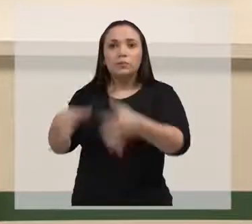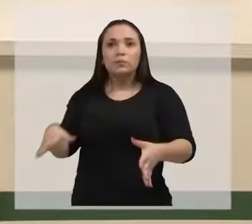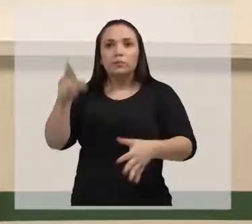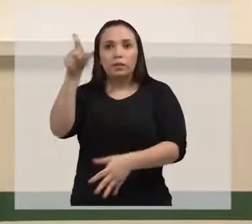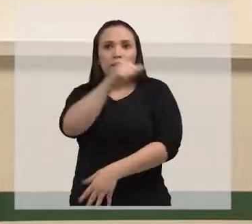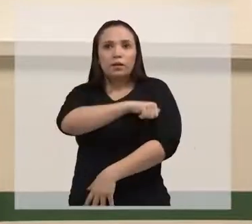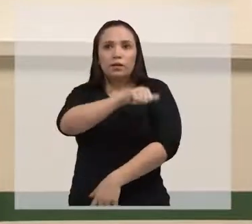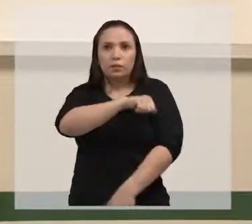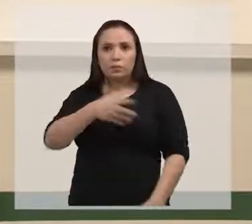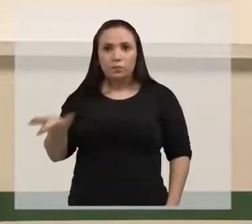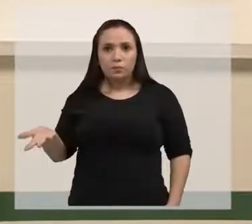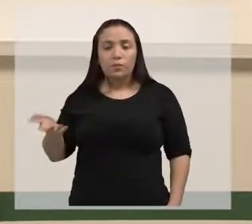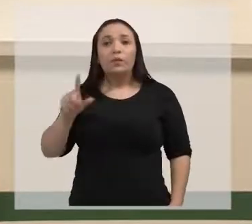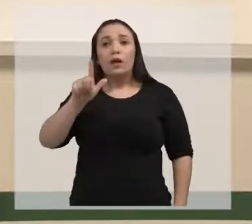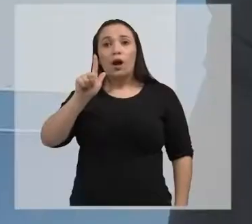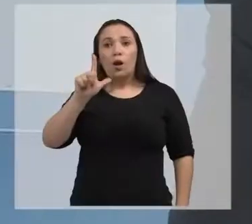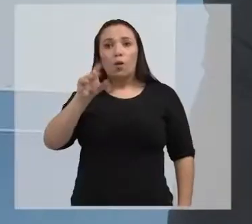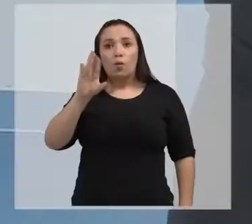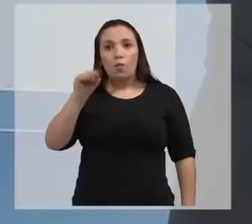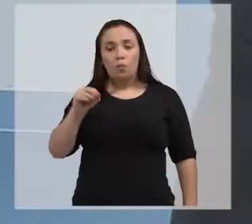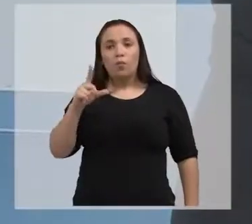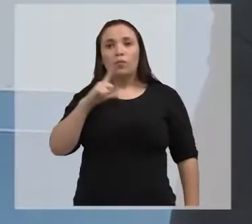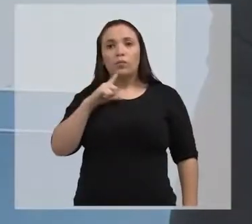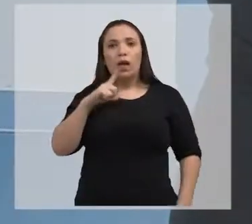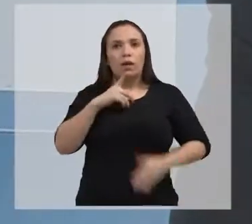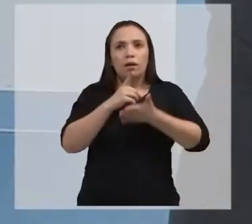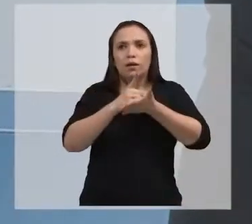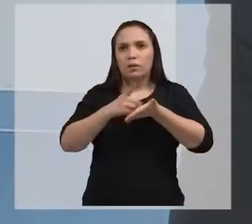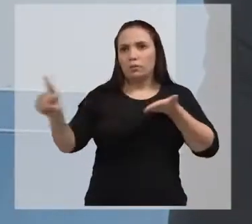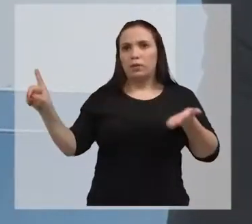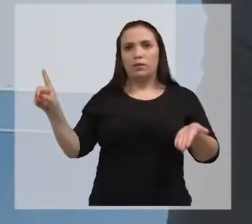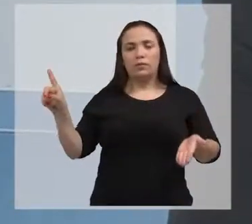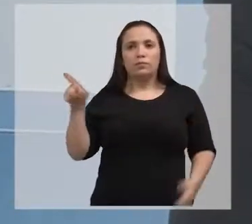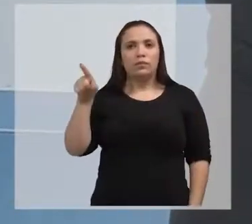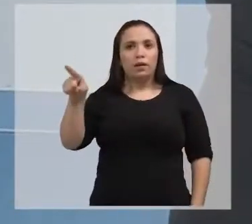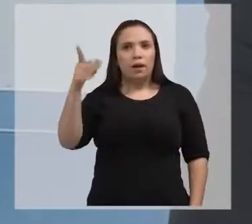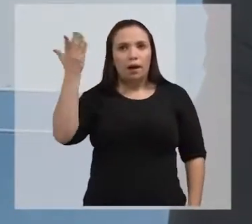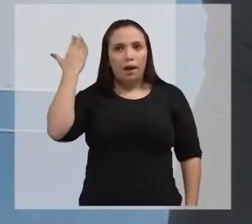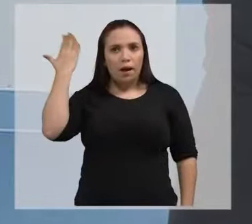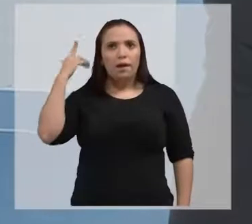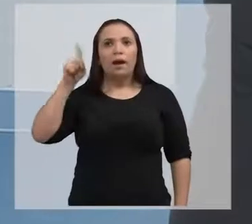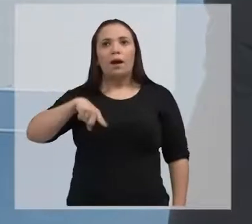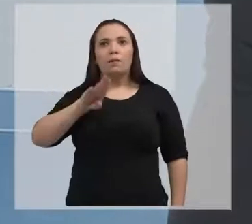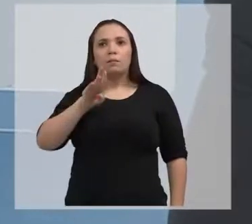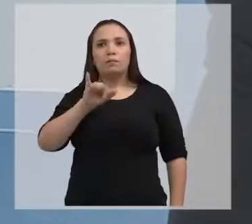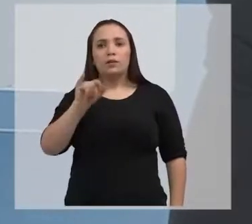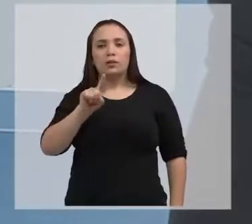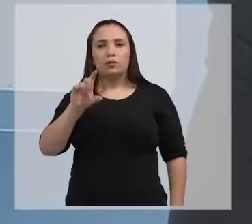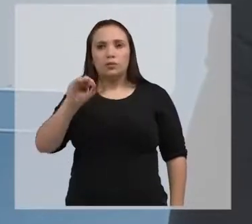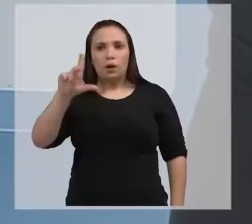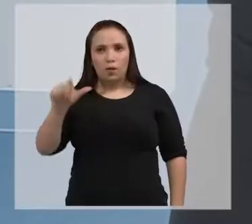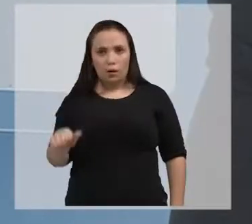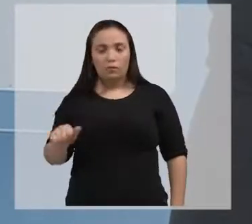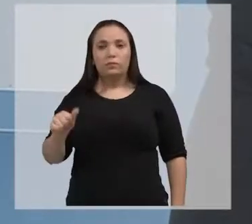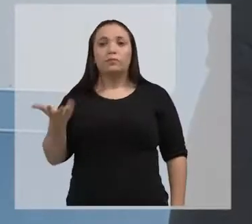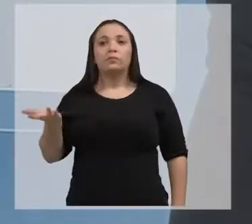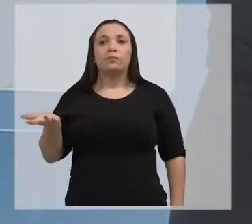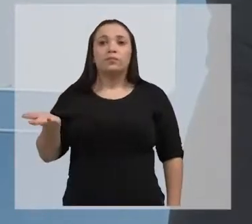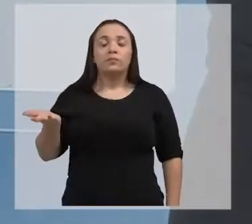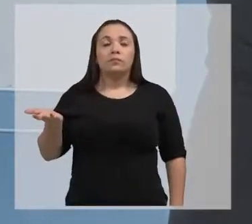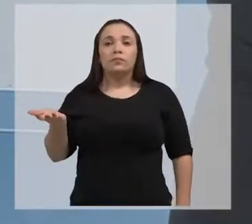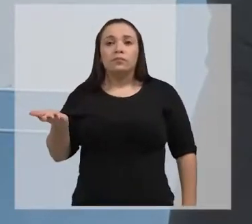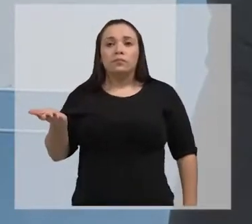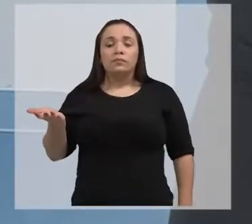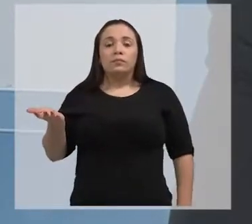Pronto. E aí a Globo tem seu primeiro inimigo declarado, naquela época era o Brizola. Logo depois disso também, Luiz,